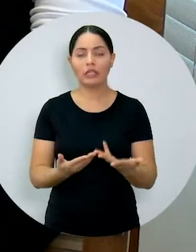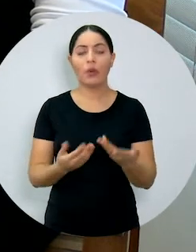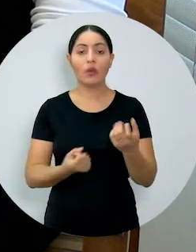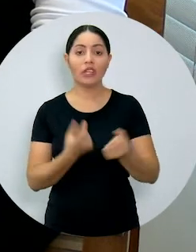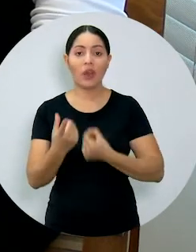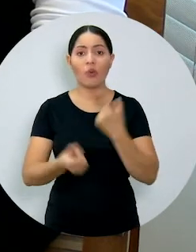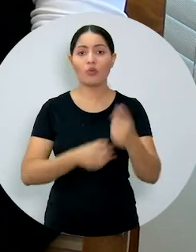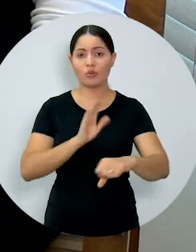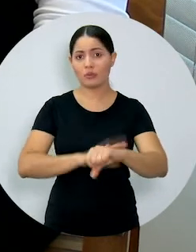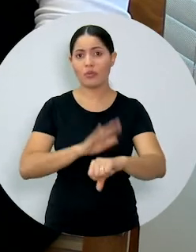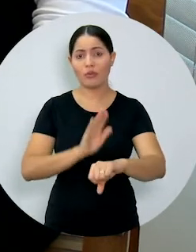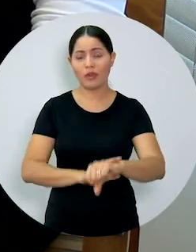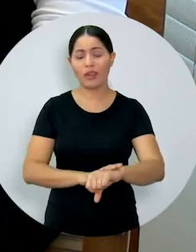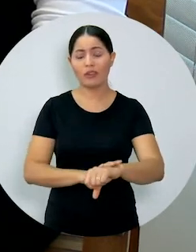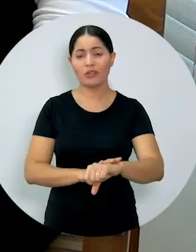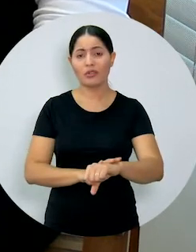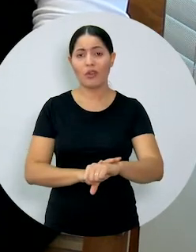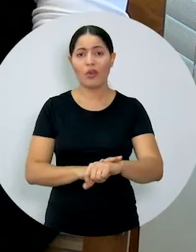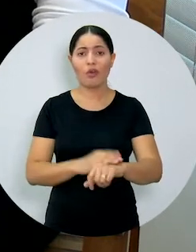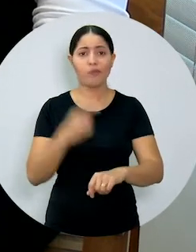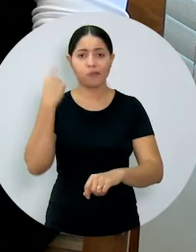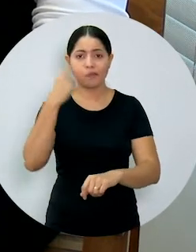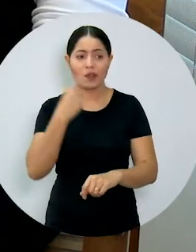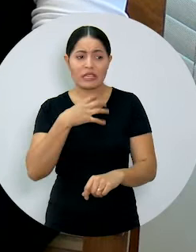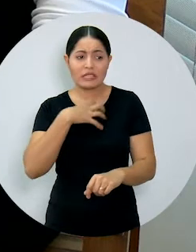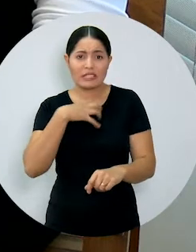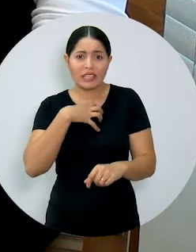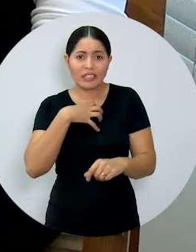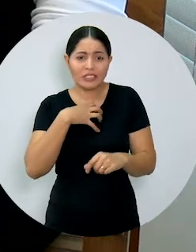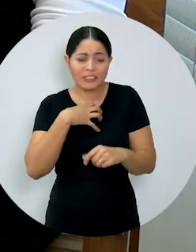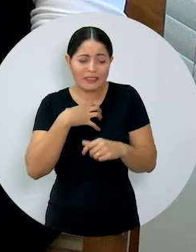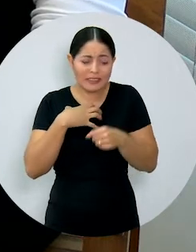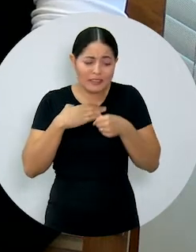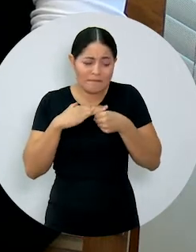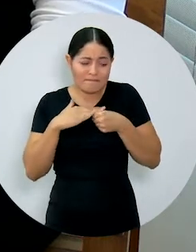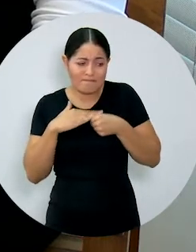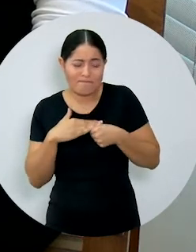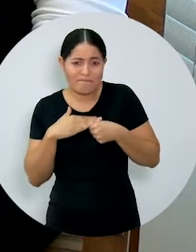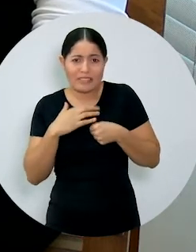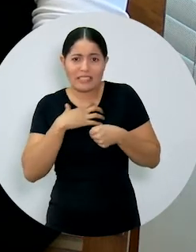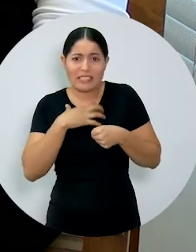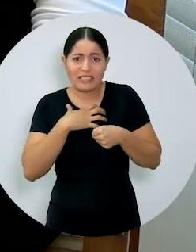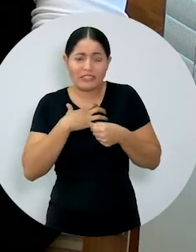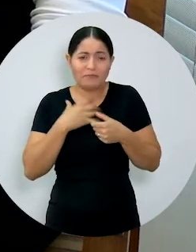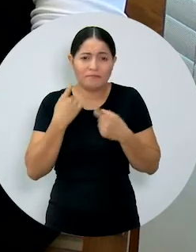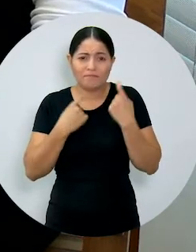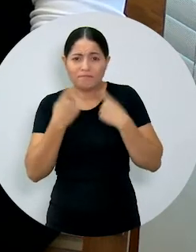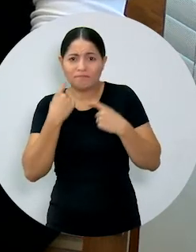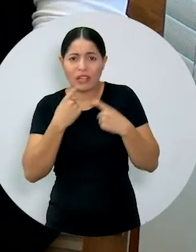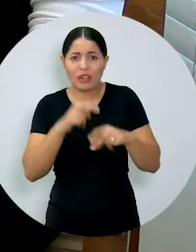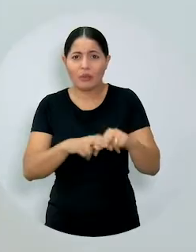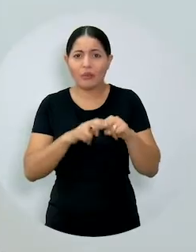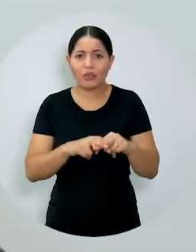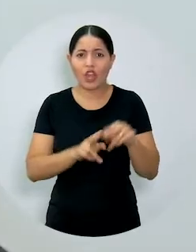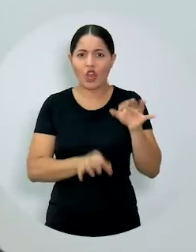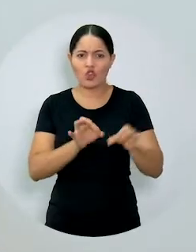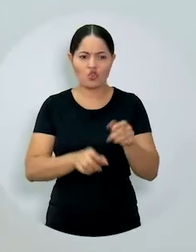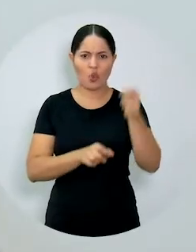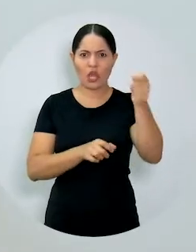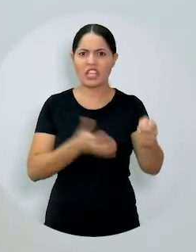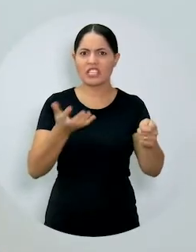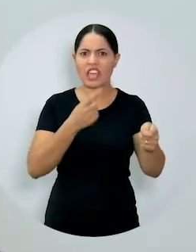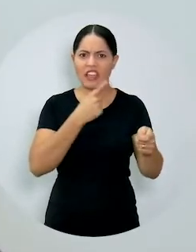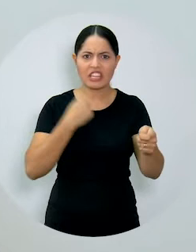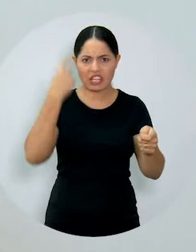advogados sejam intimidados porque os juízes querem resolver o maior número de casos possíveis em meia hora,